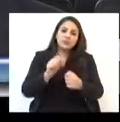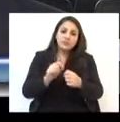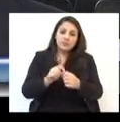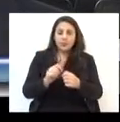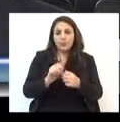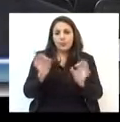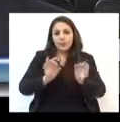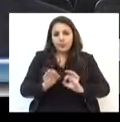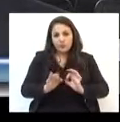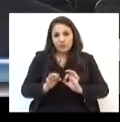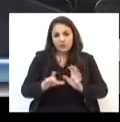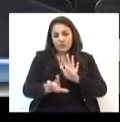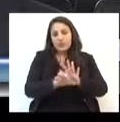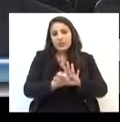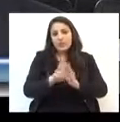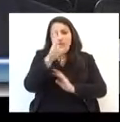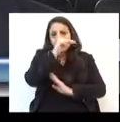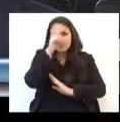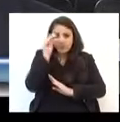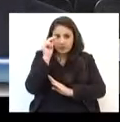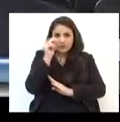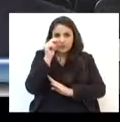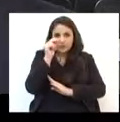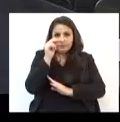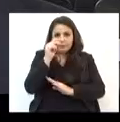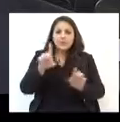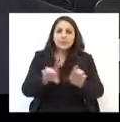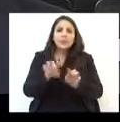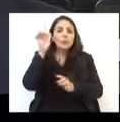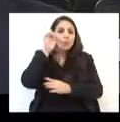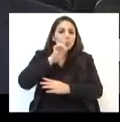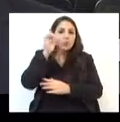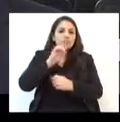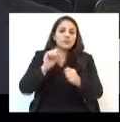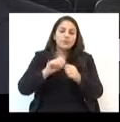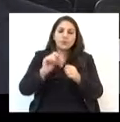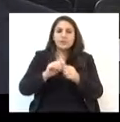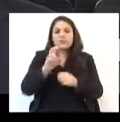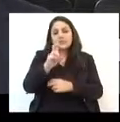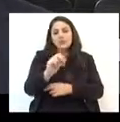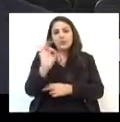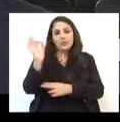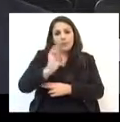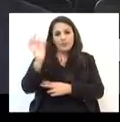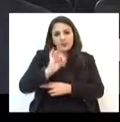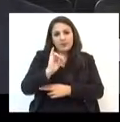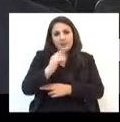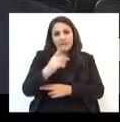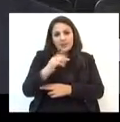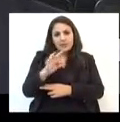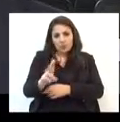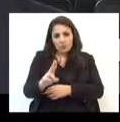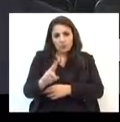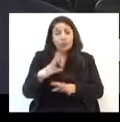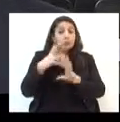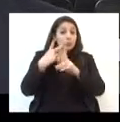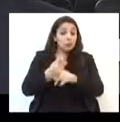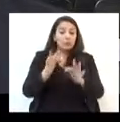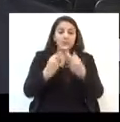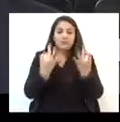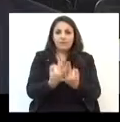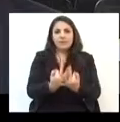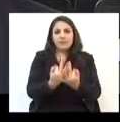um projeto de lei para que o Executivo, o Prefeito Municipal, conseguisse dar uma isenção de 50% do IPTU para todas aquelas